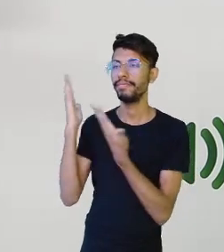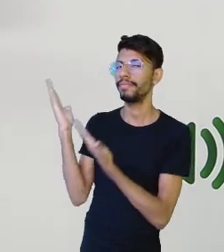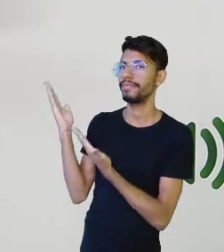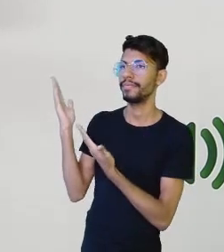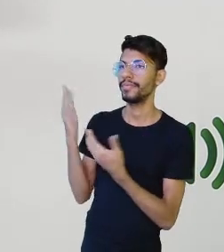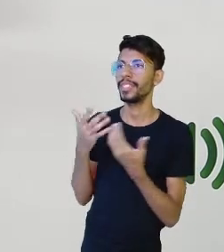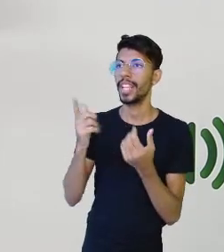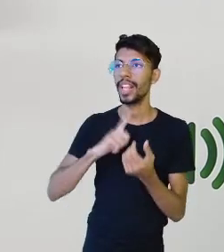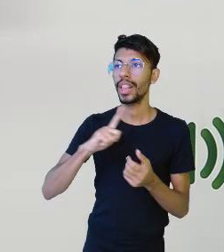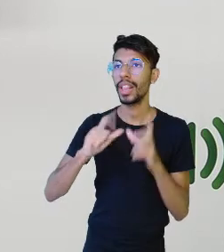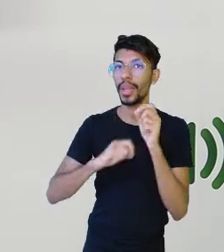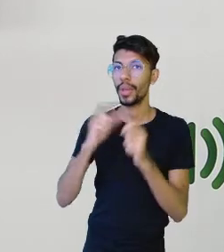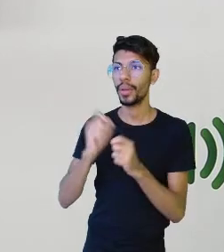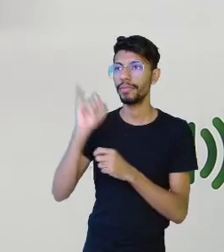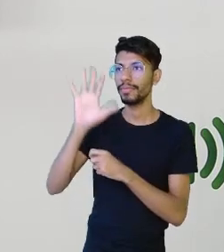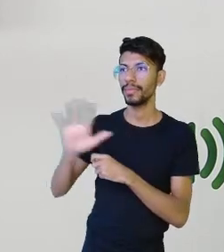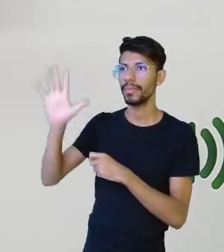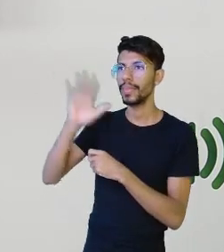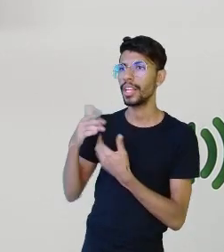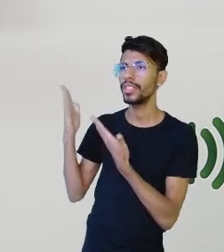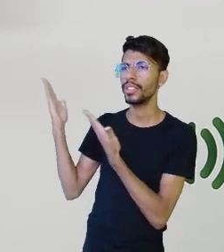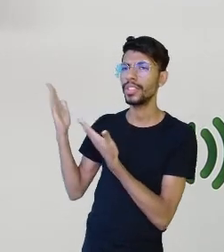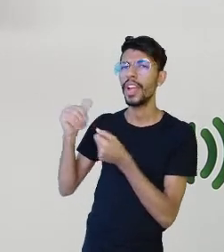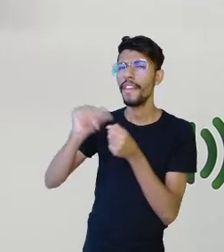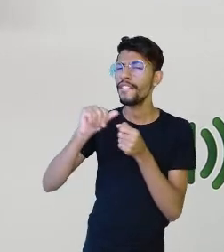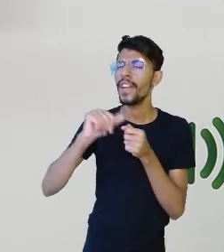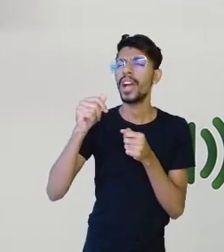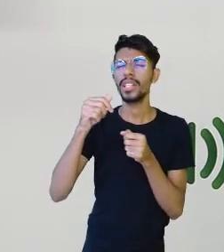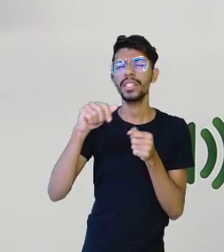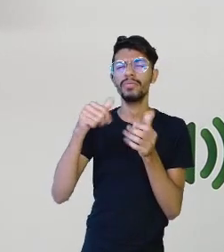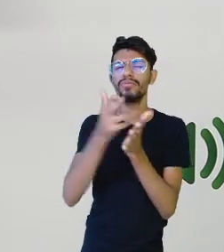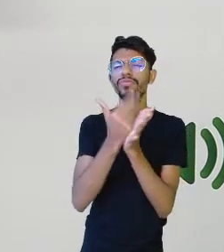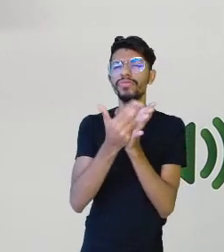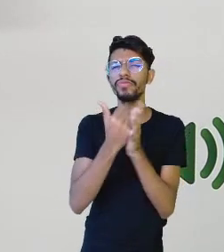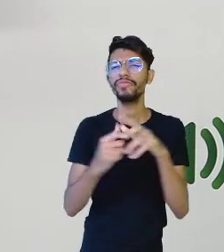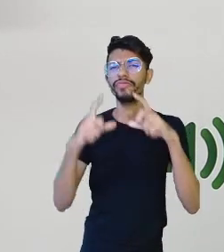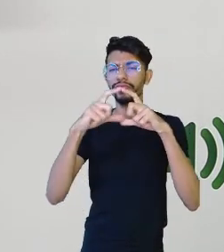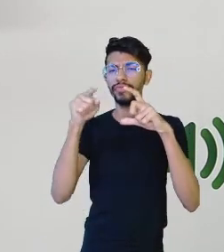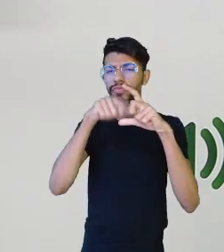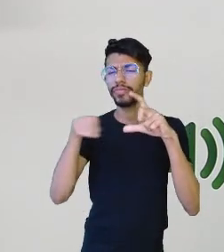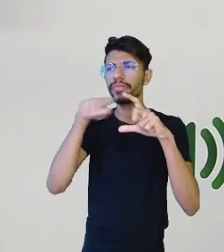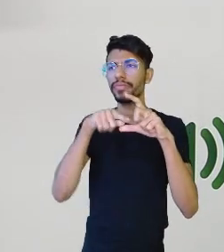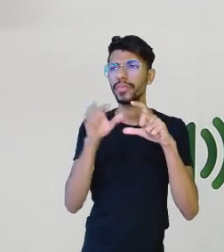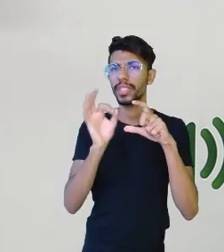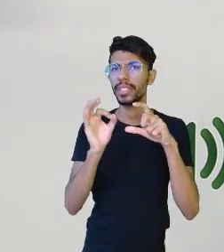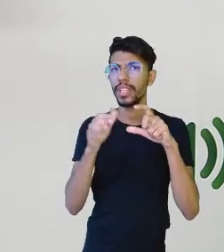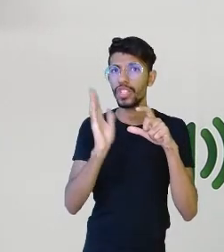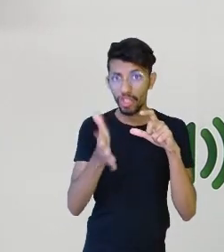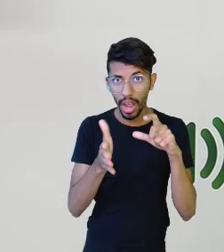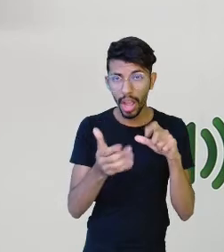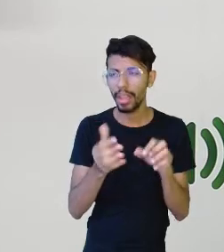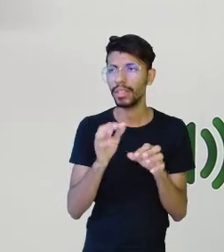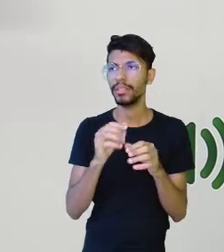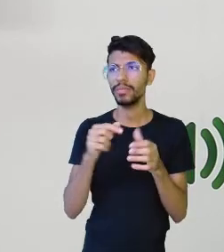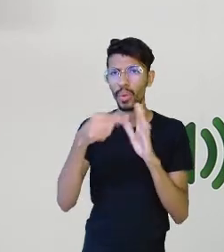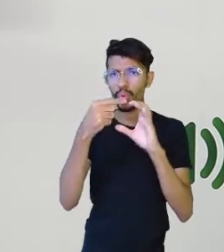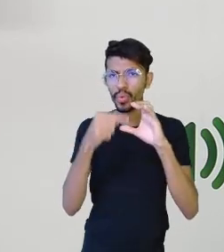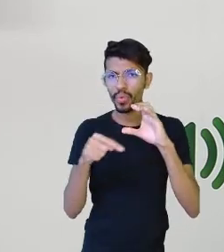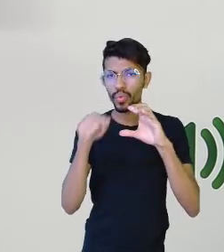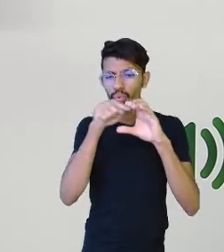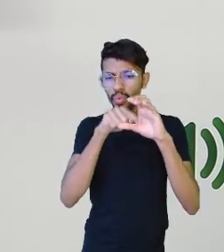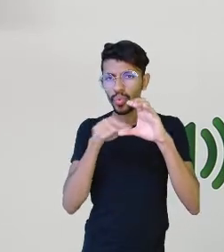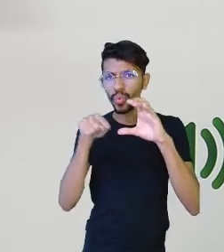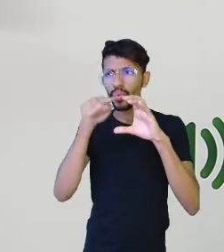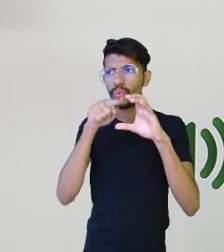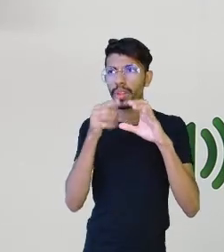a minha figura aqui. Faz outro círculo, você que está em casa. Já fez? Fez aquele círculo